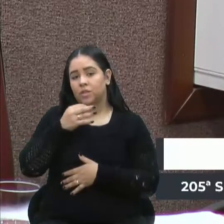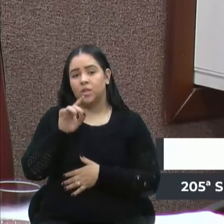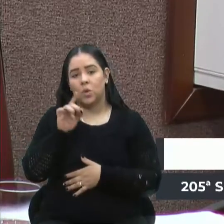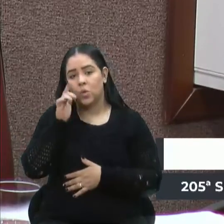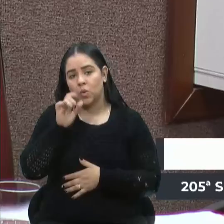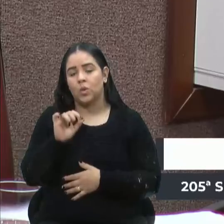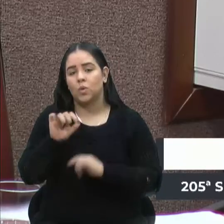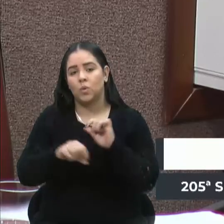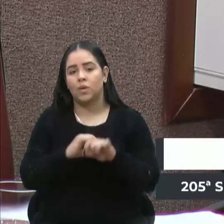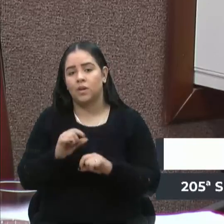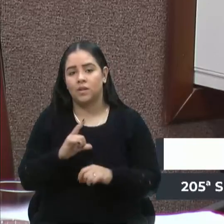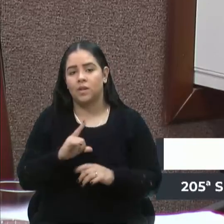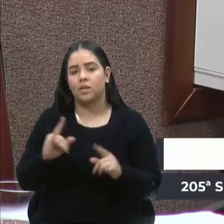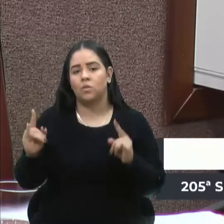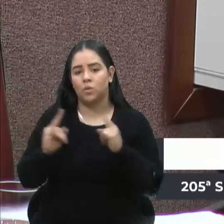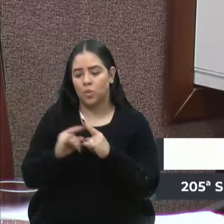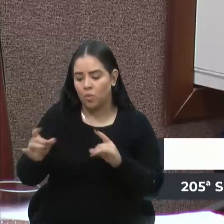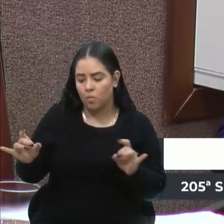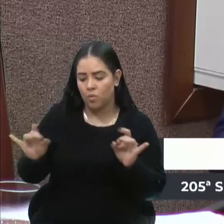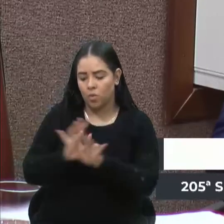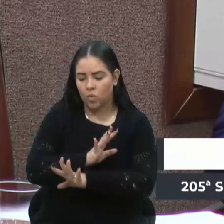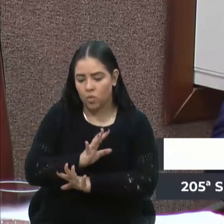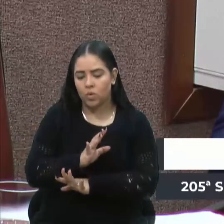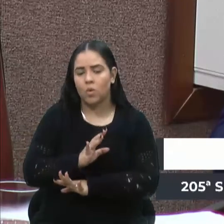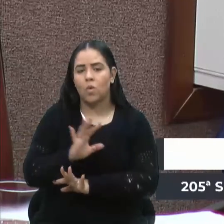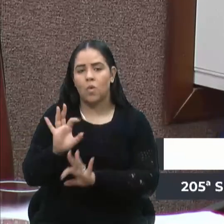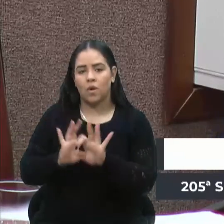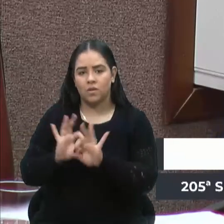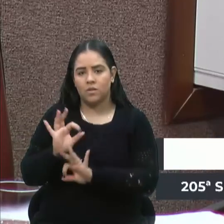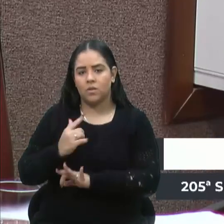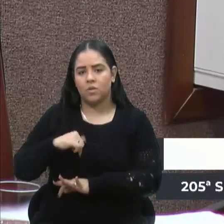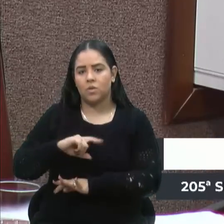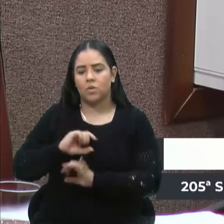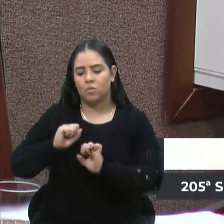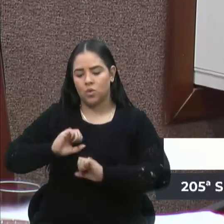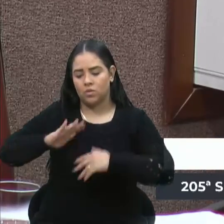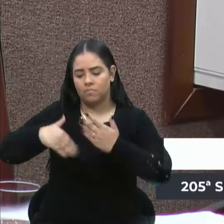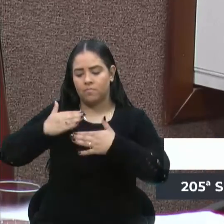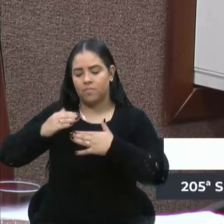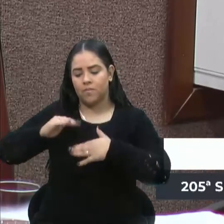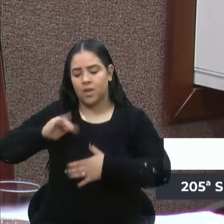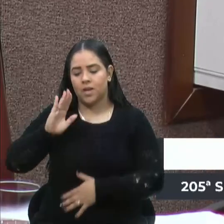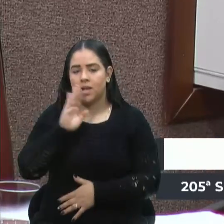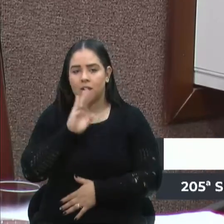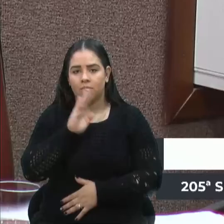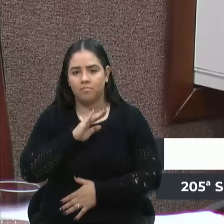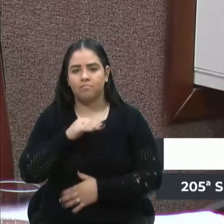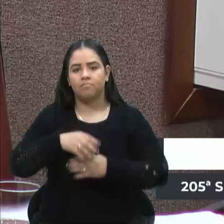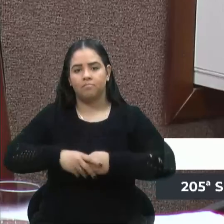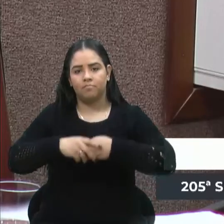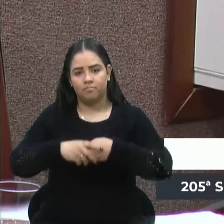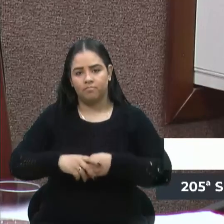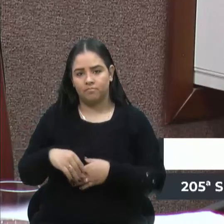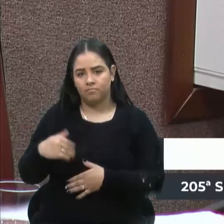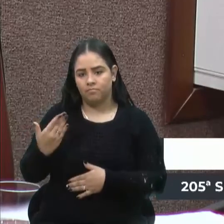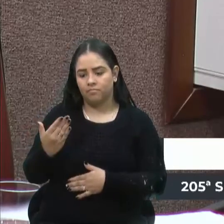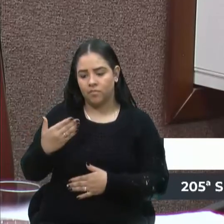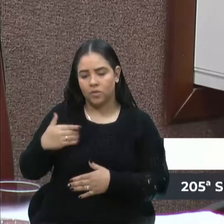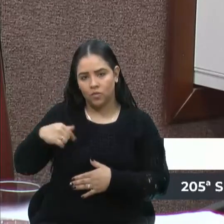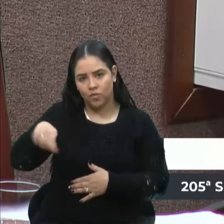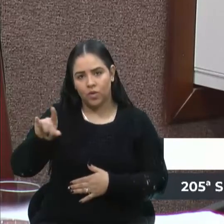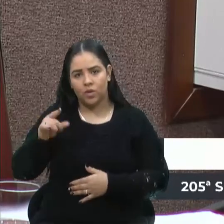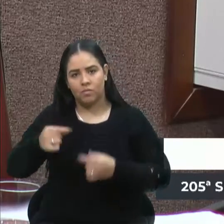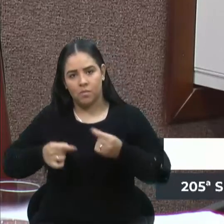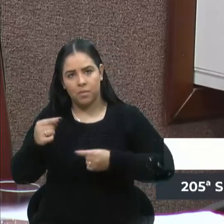os pontos que as entidades estão preparadas, estão organizadas, que a gente possa crescer de uma forma mais rápida. Então, quero lhe cumprimentar por ter ido a esse debate. É